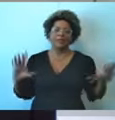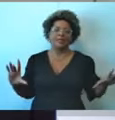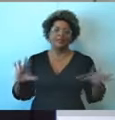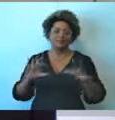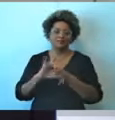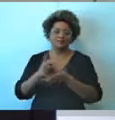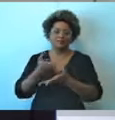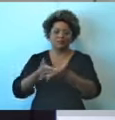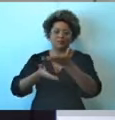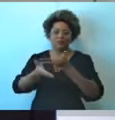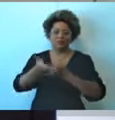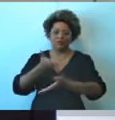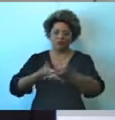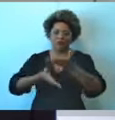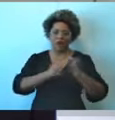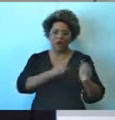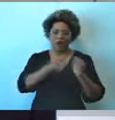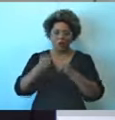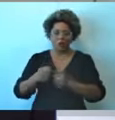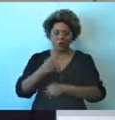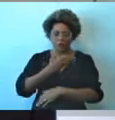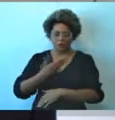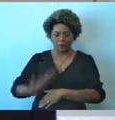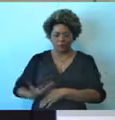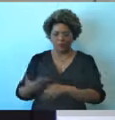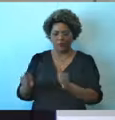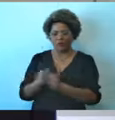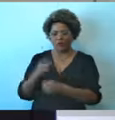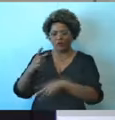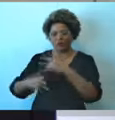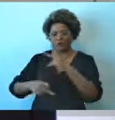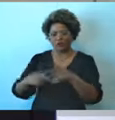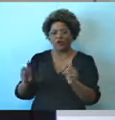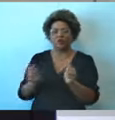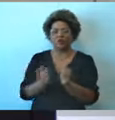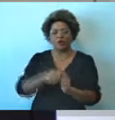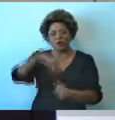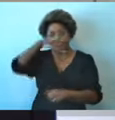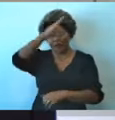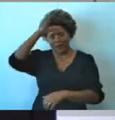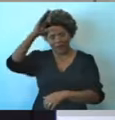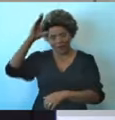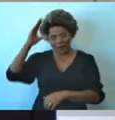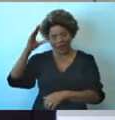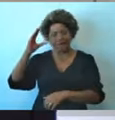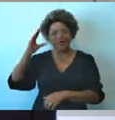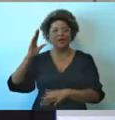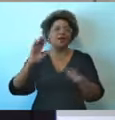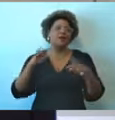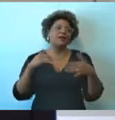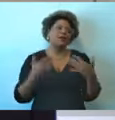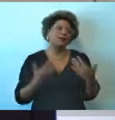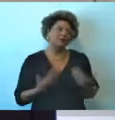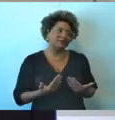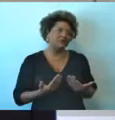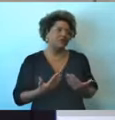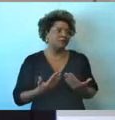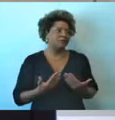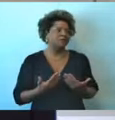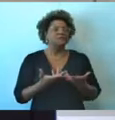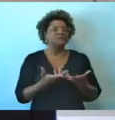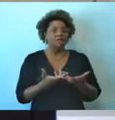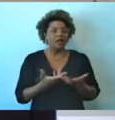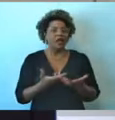do poder público com a população, com a Câmara de Vereadores. Então, eu gostaria muito de que a gente não